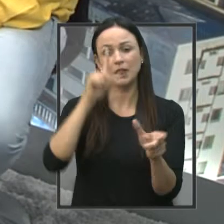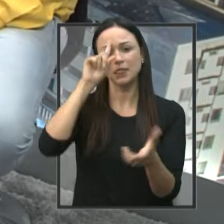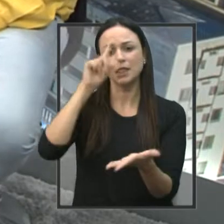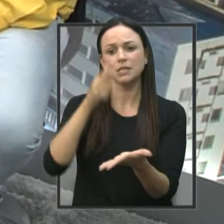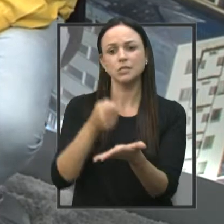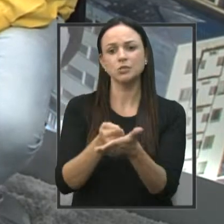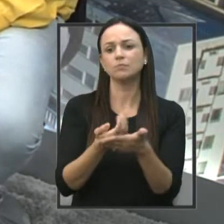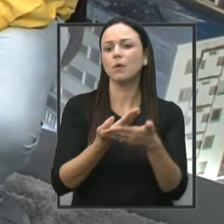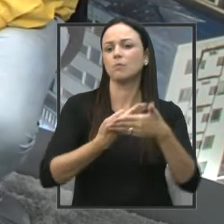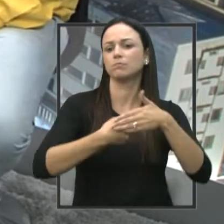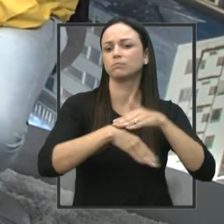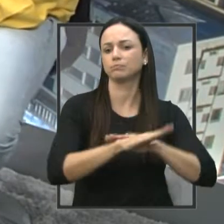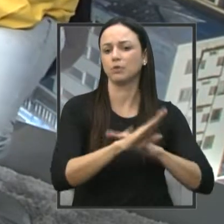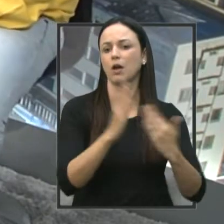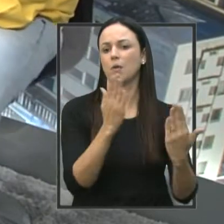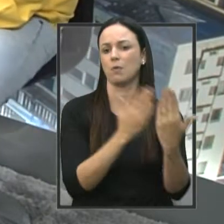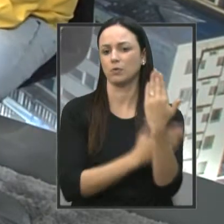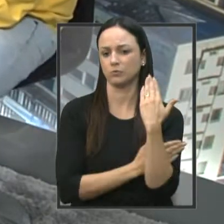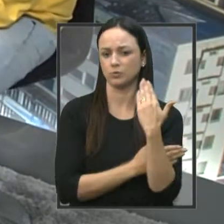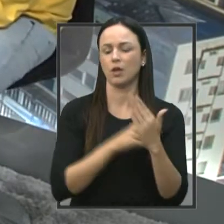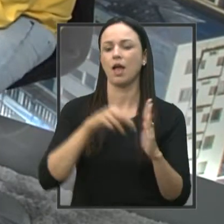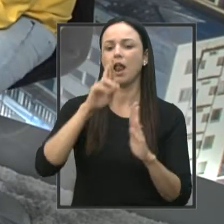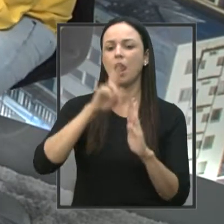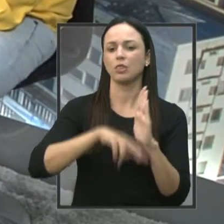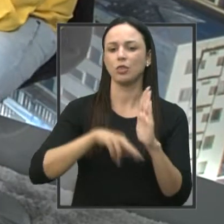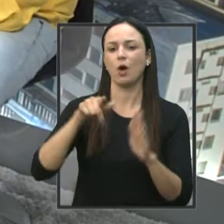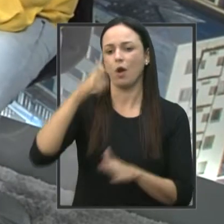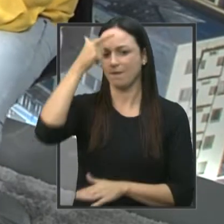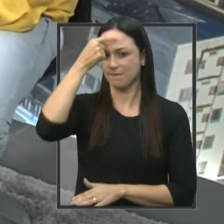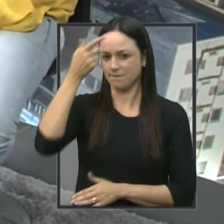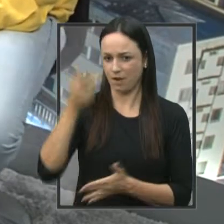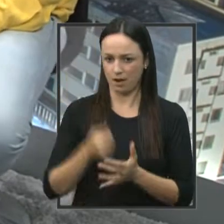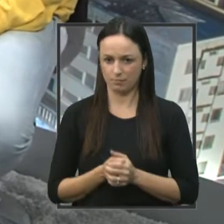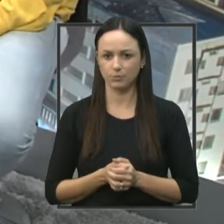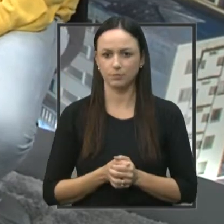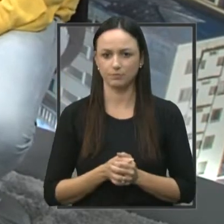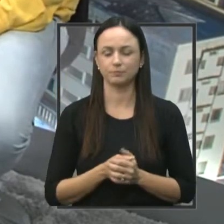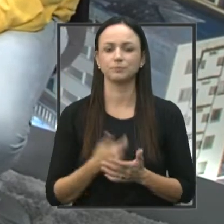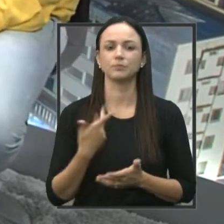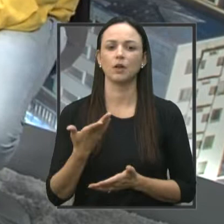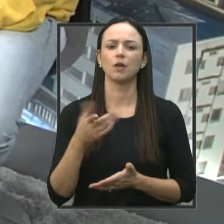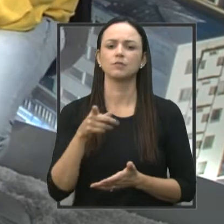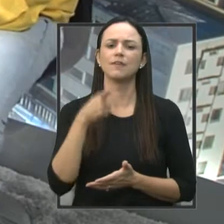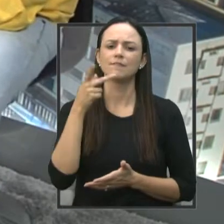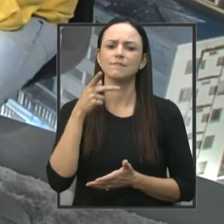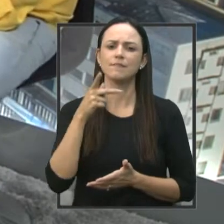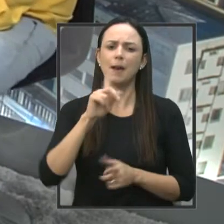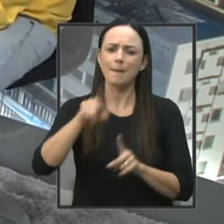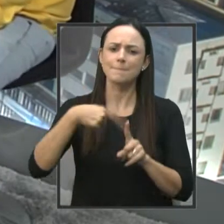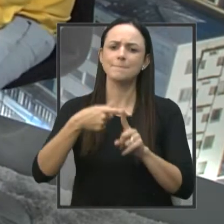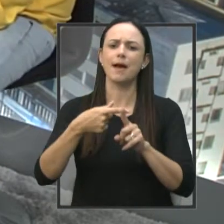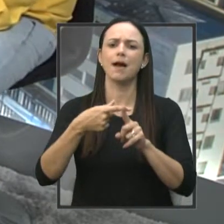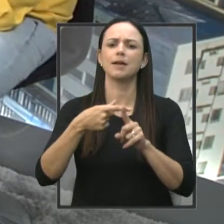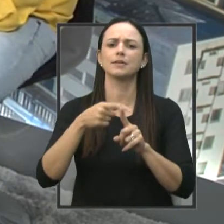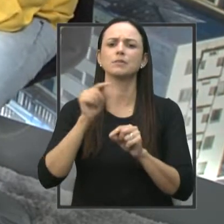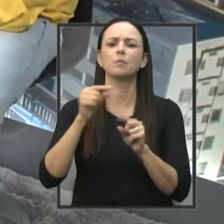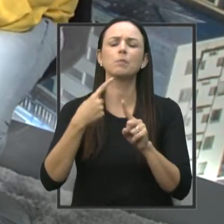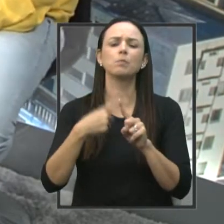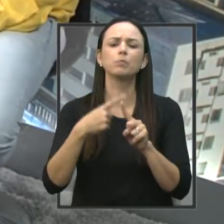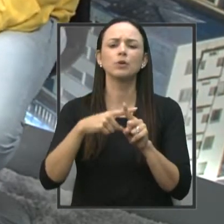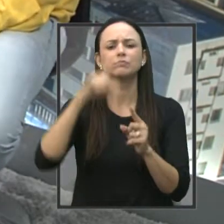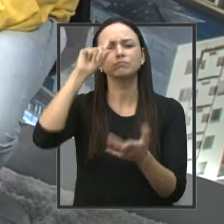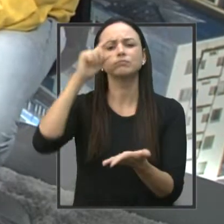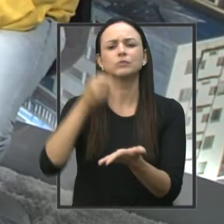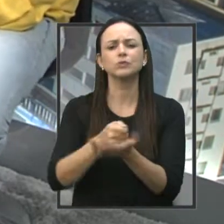final produzido pelo vereador Fábio Souza. Eu gostaria que o senhor falasse um pouco mais dos motivos que levaram a essa decisão